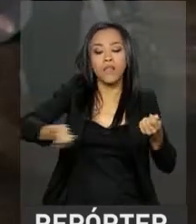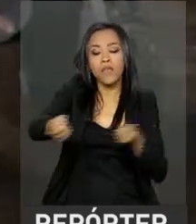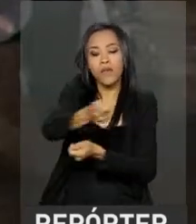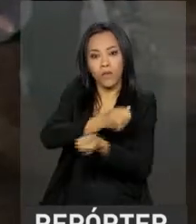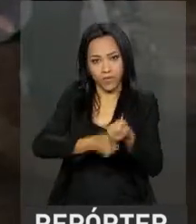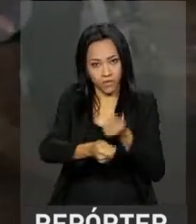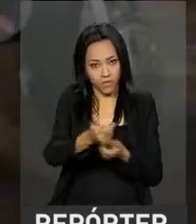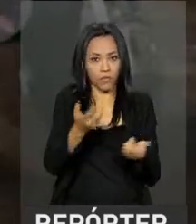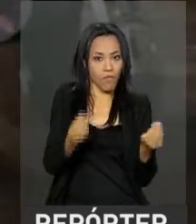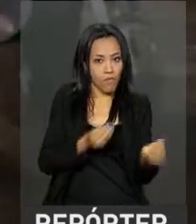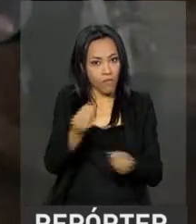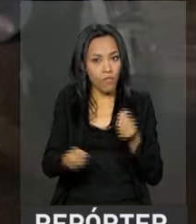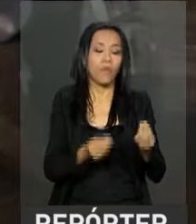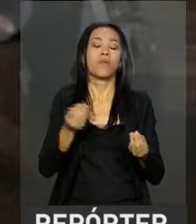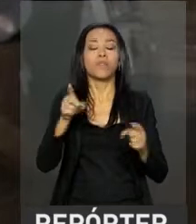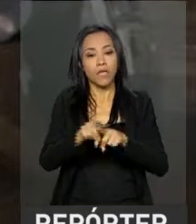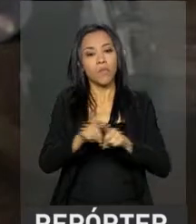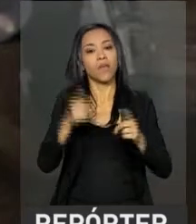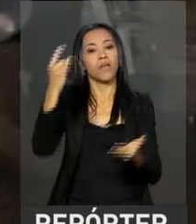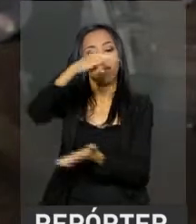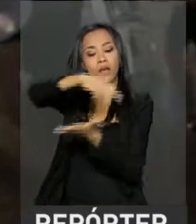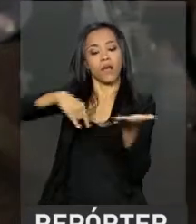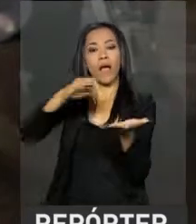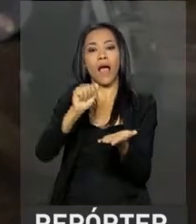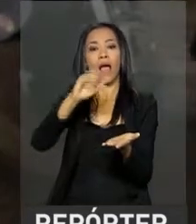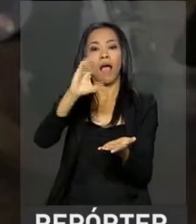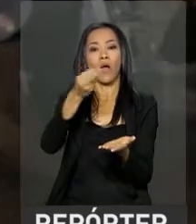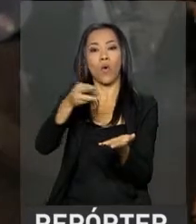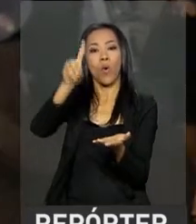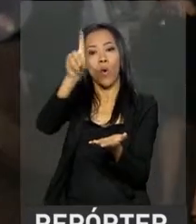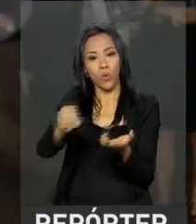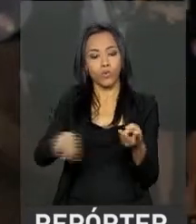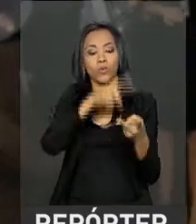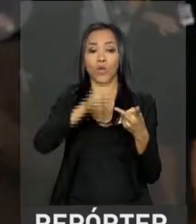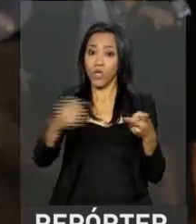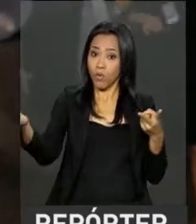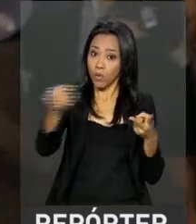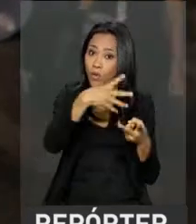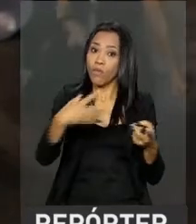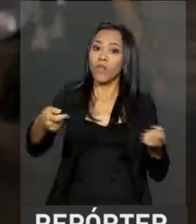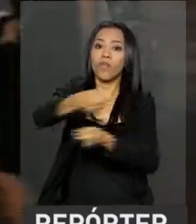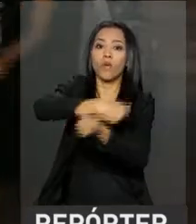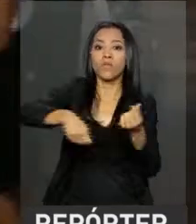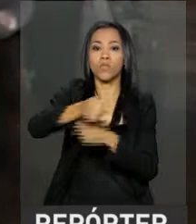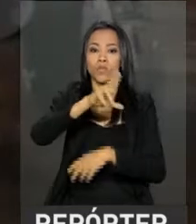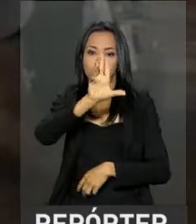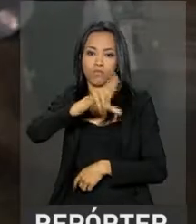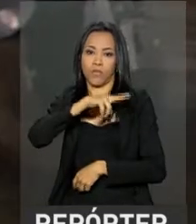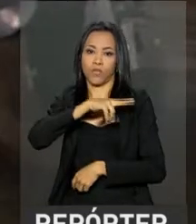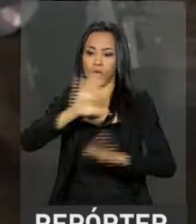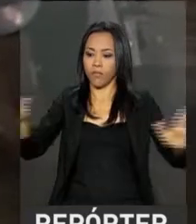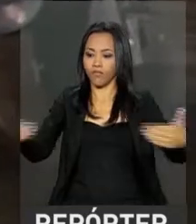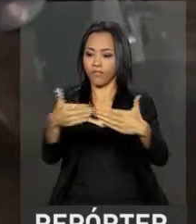com reforço dos acordos coletivos e novo enfoque nas negociações individuais entre patrão